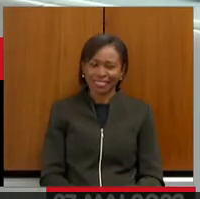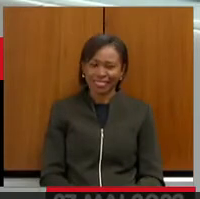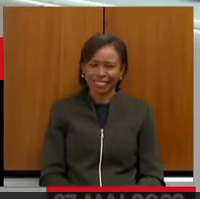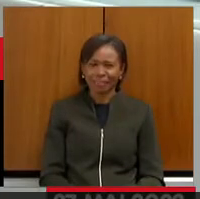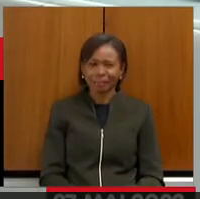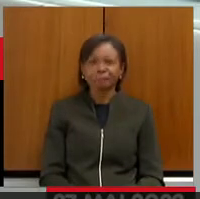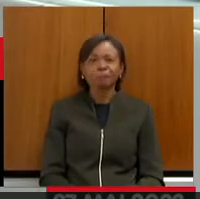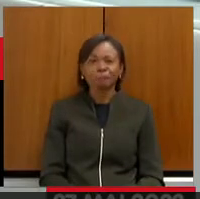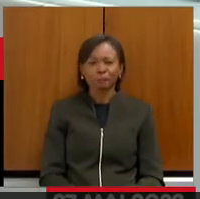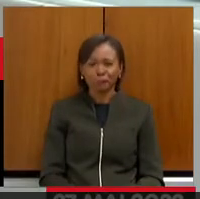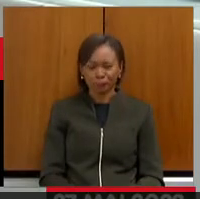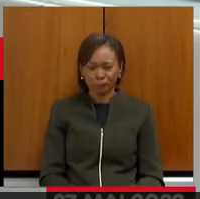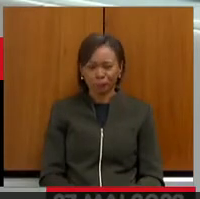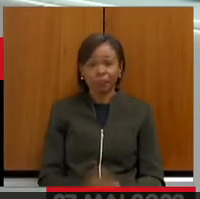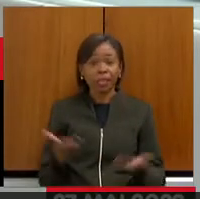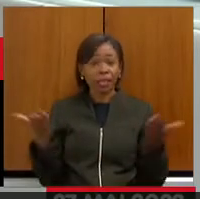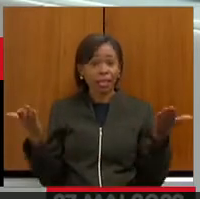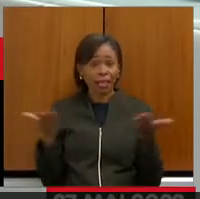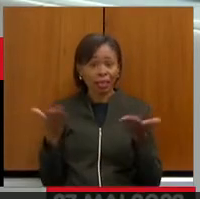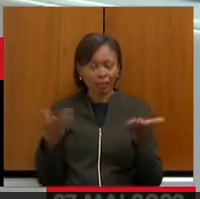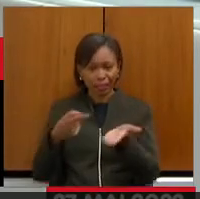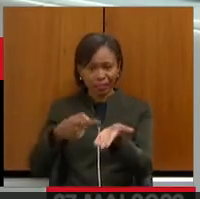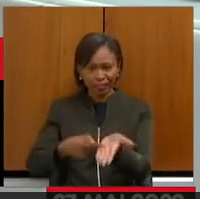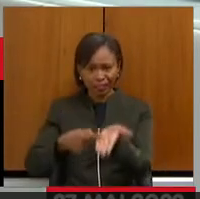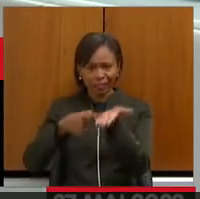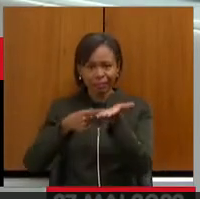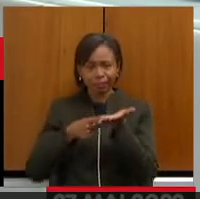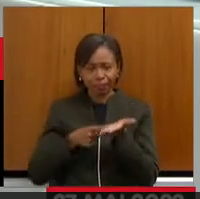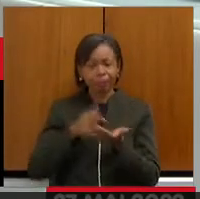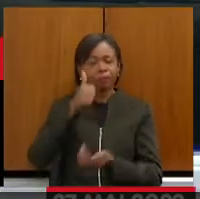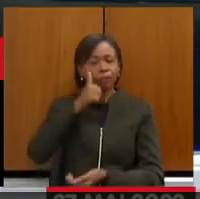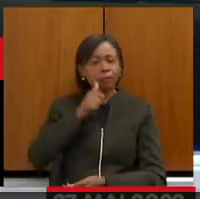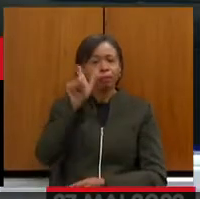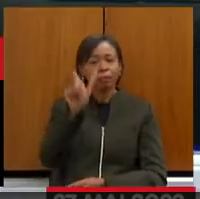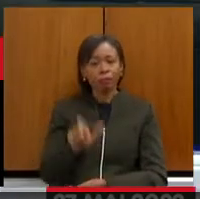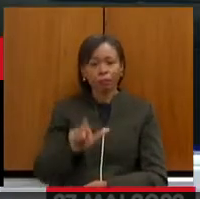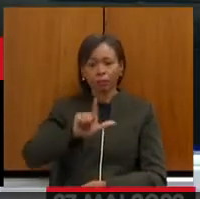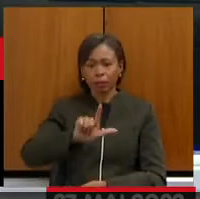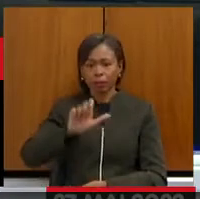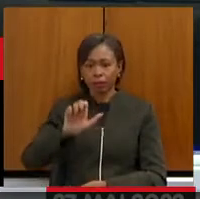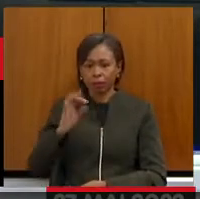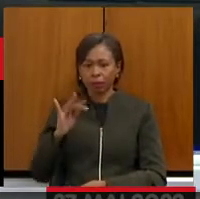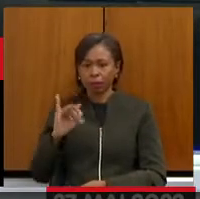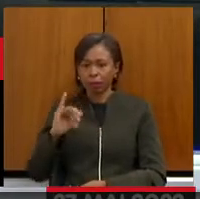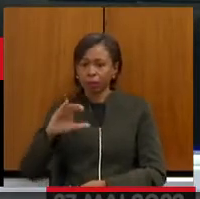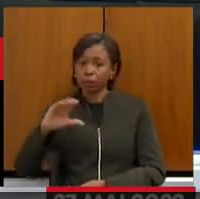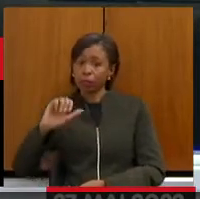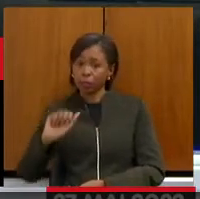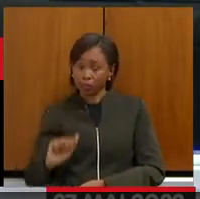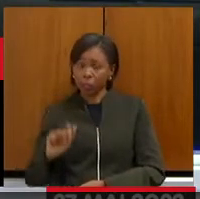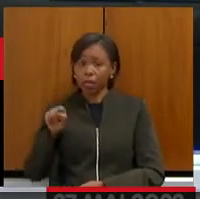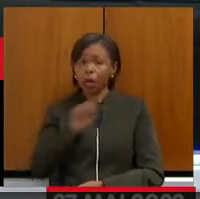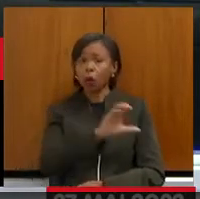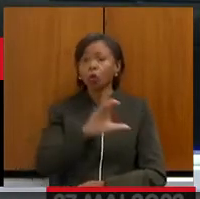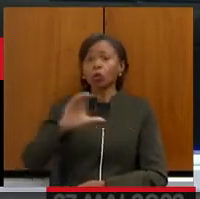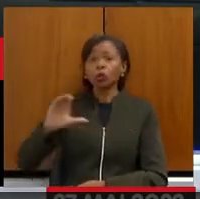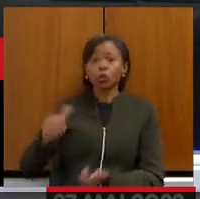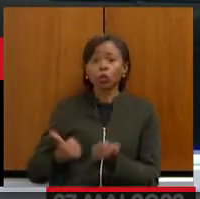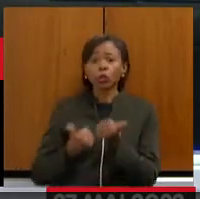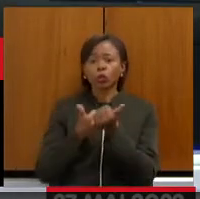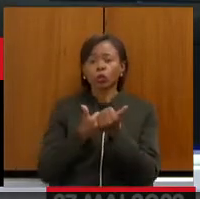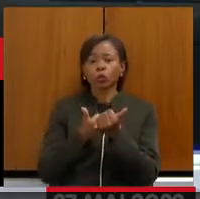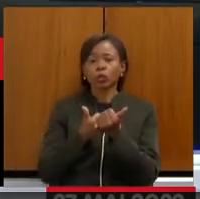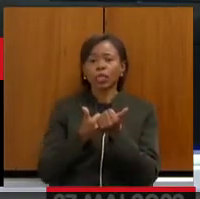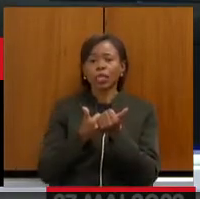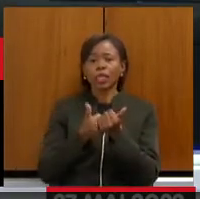Tá bom vamos agora convidar a senhora Letícia Imperatriz coordenadora adjunta da